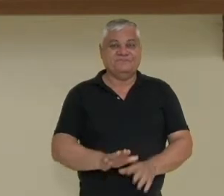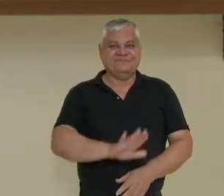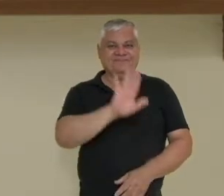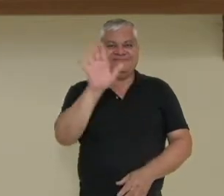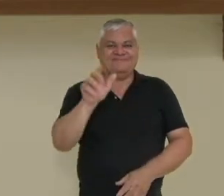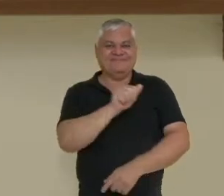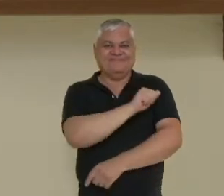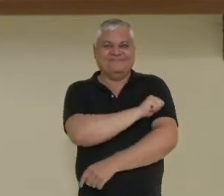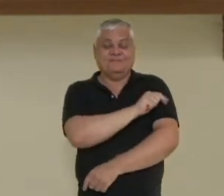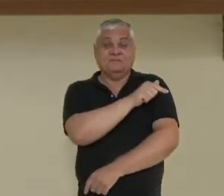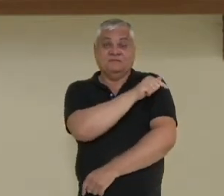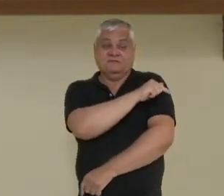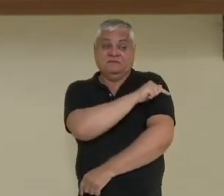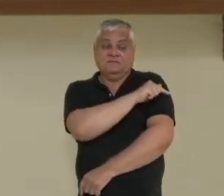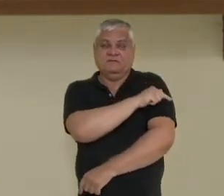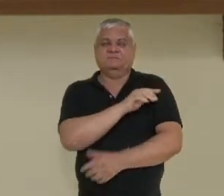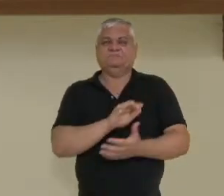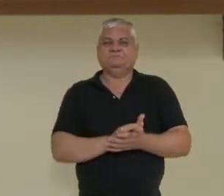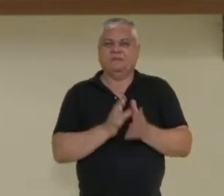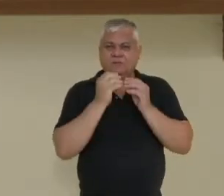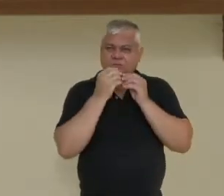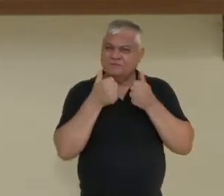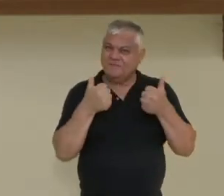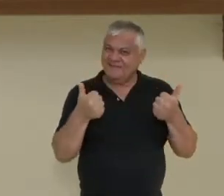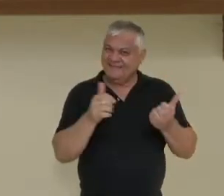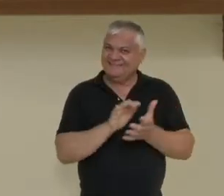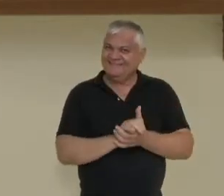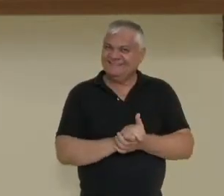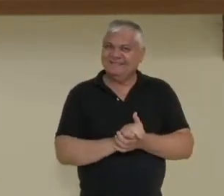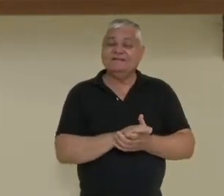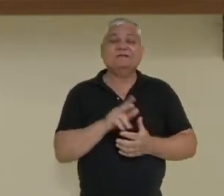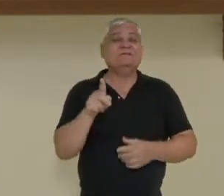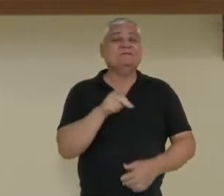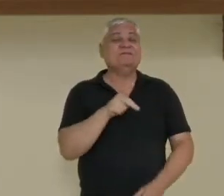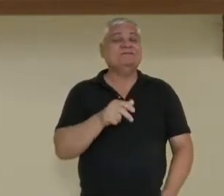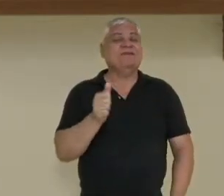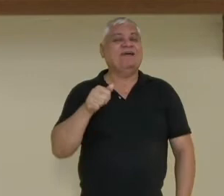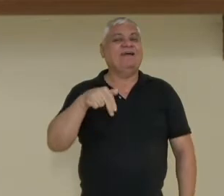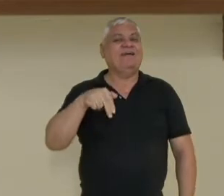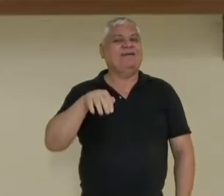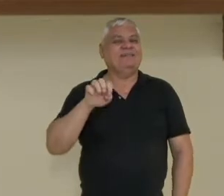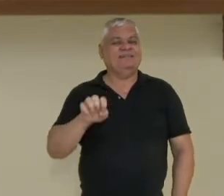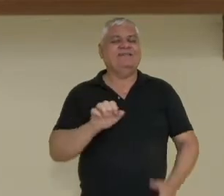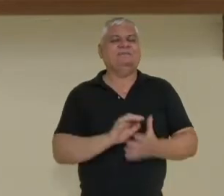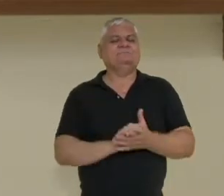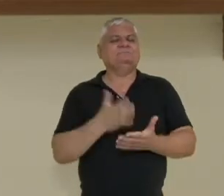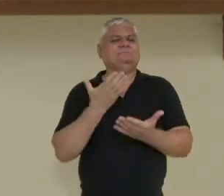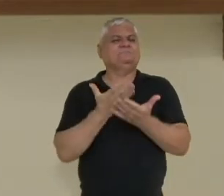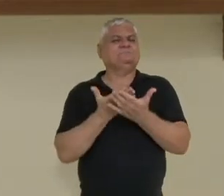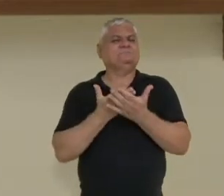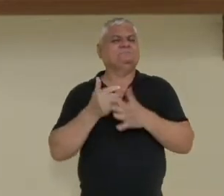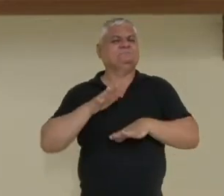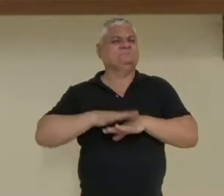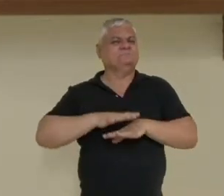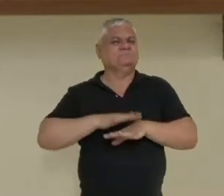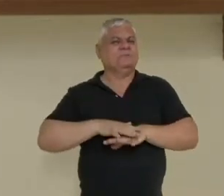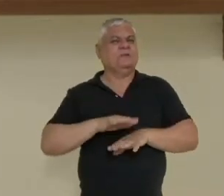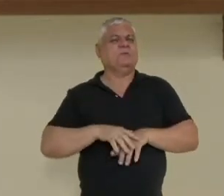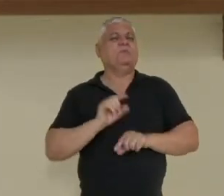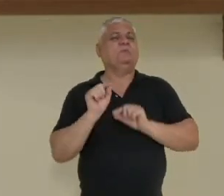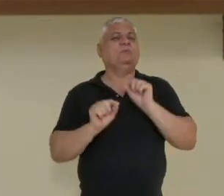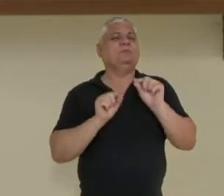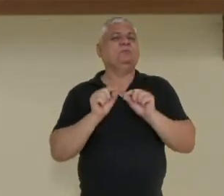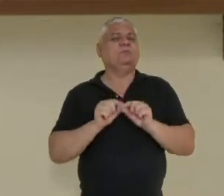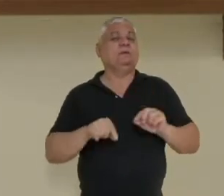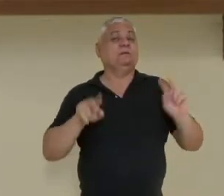Olá, alunos do 7º ano, tudo bem com vocês? Eu sou a professora Anne e na aula de matemática de hoje